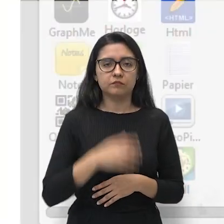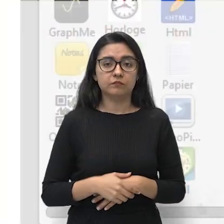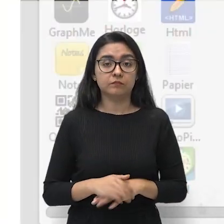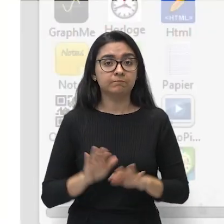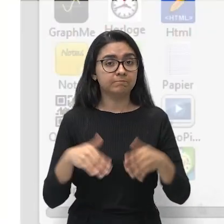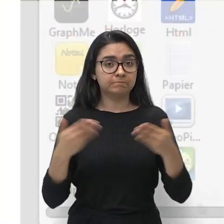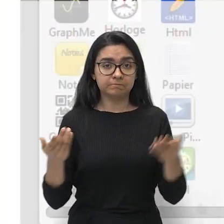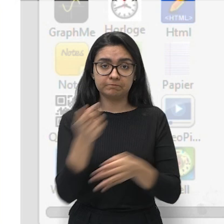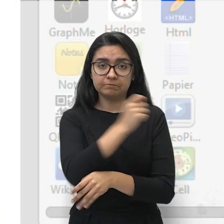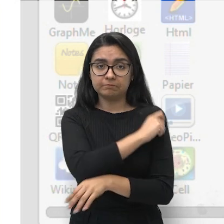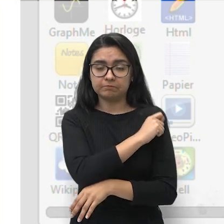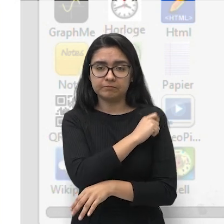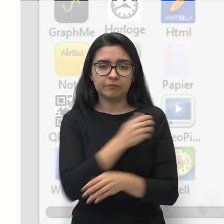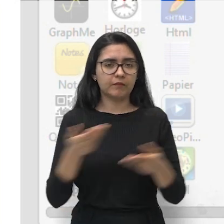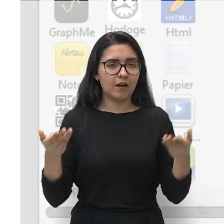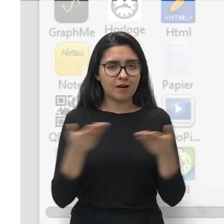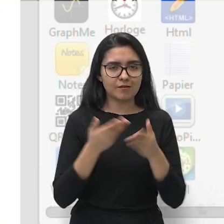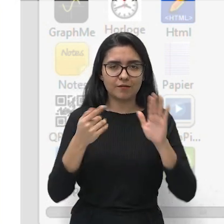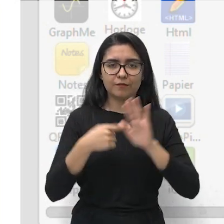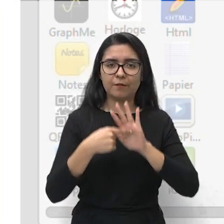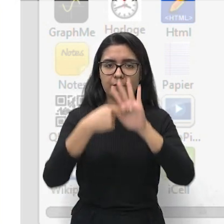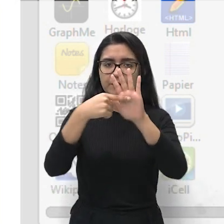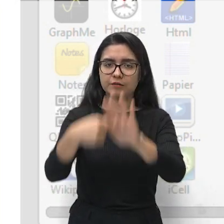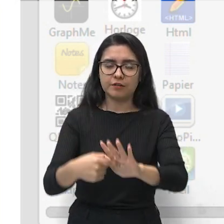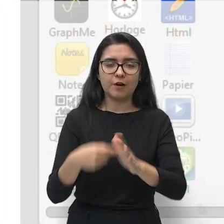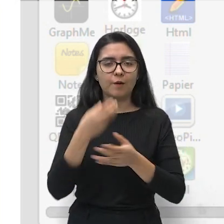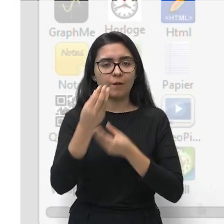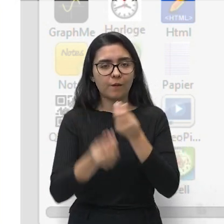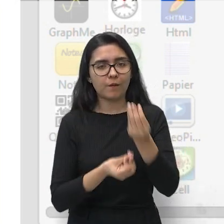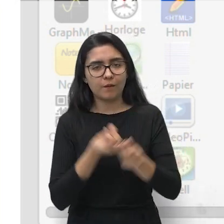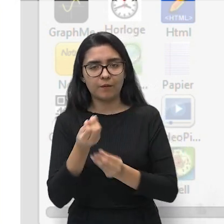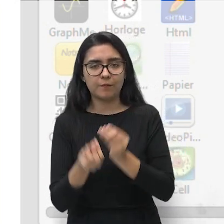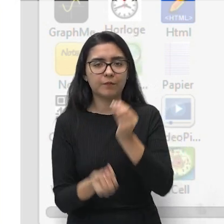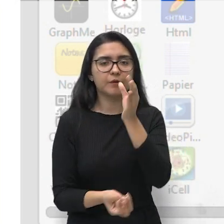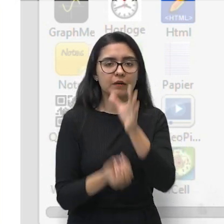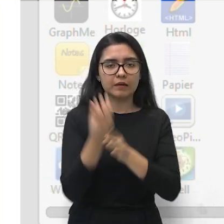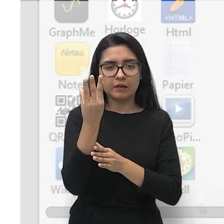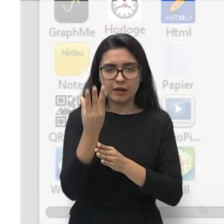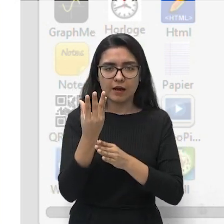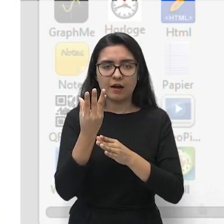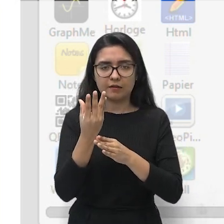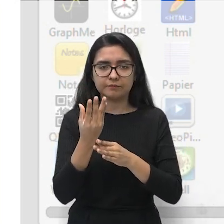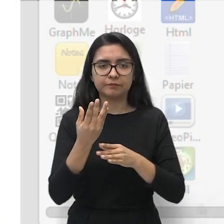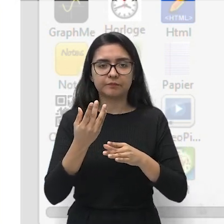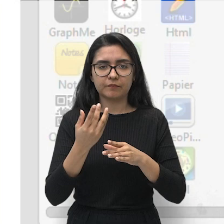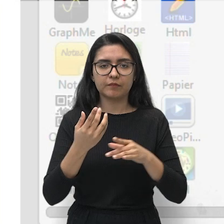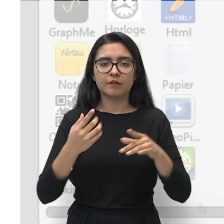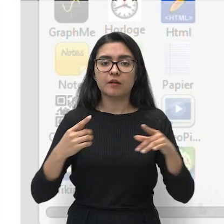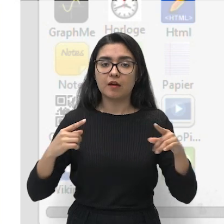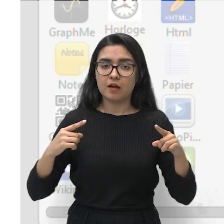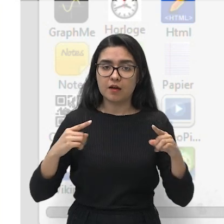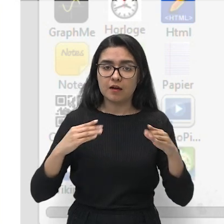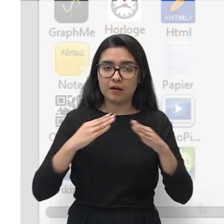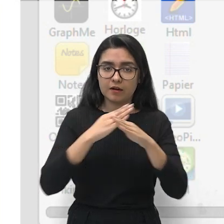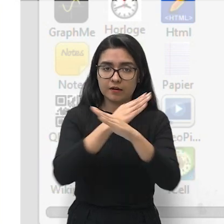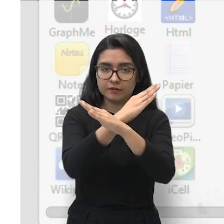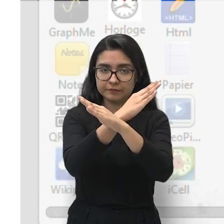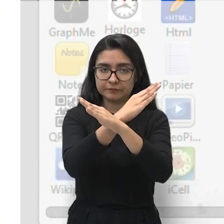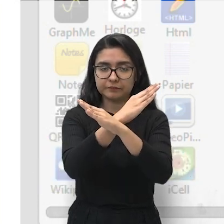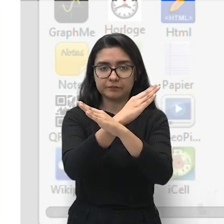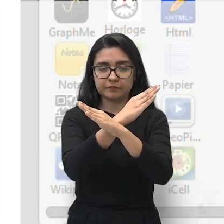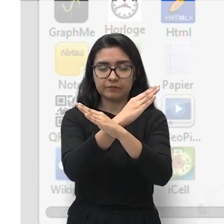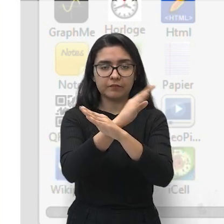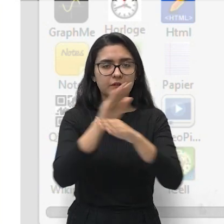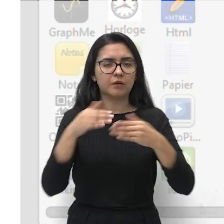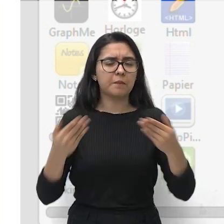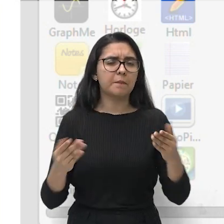Queridos alunos, nesse procedimento agora vamos, né, construir aqui um par de retas perpendiculares.